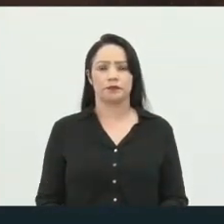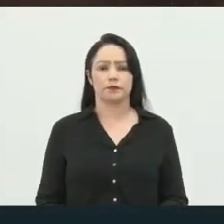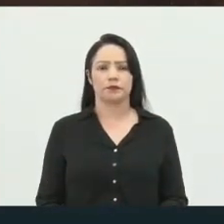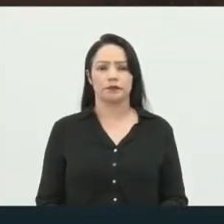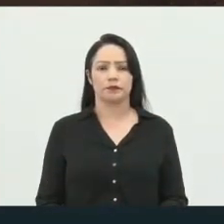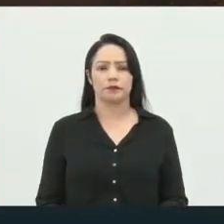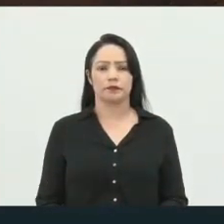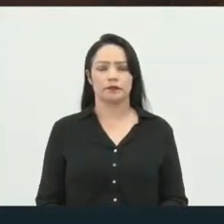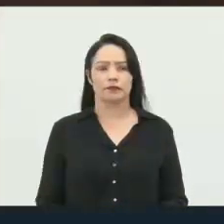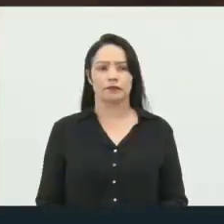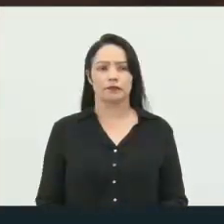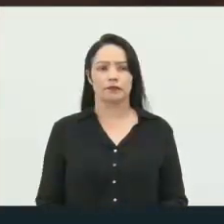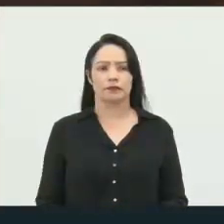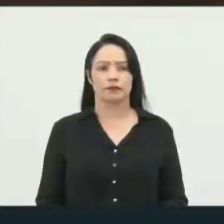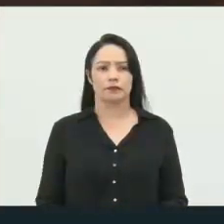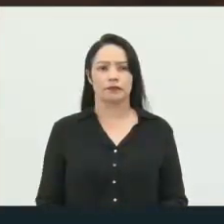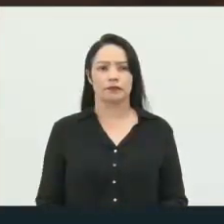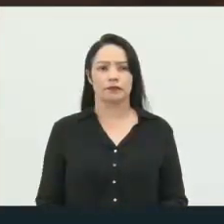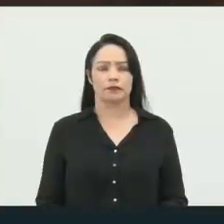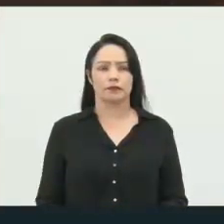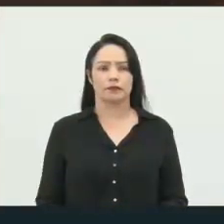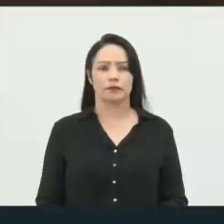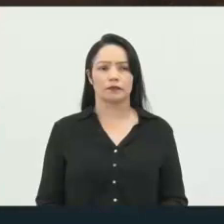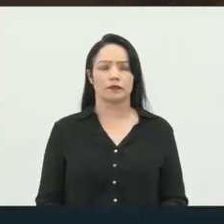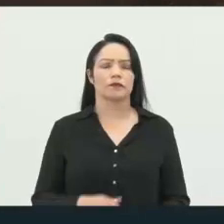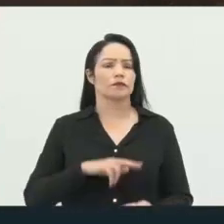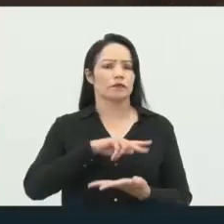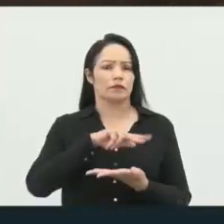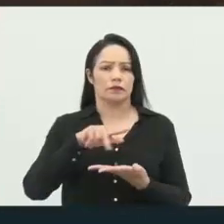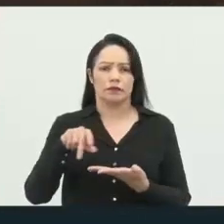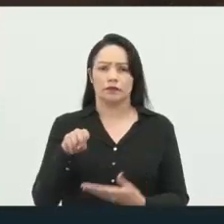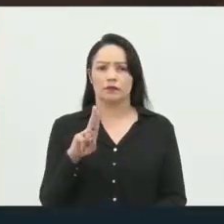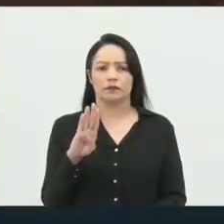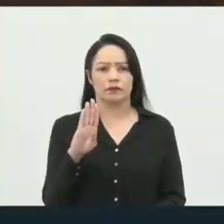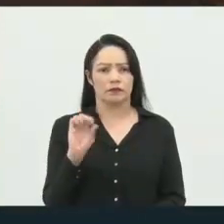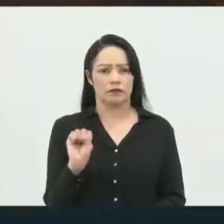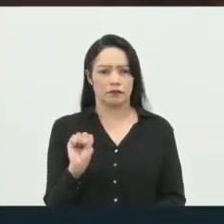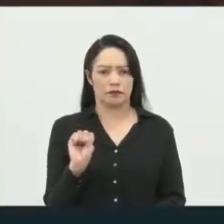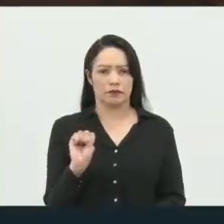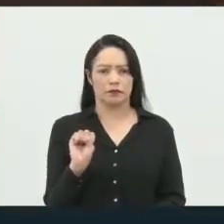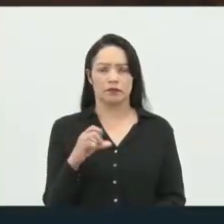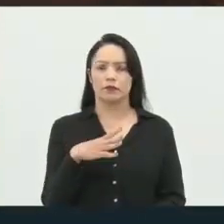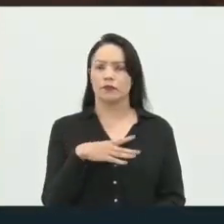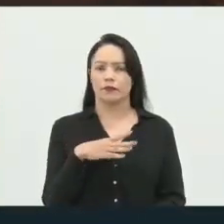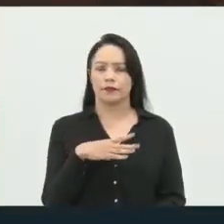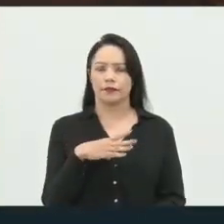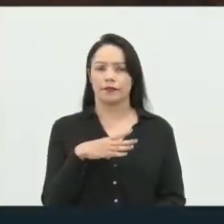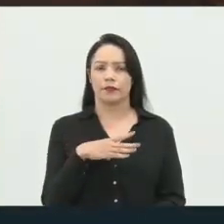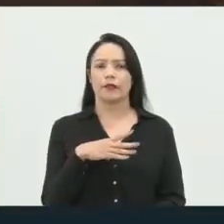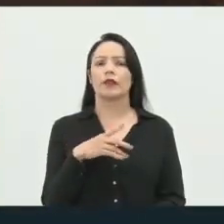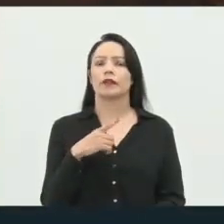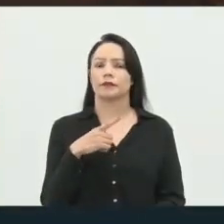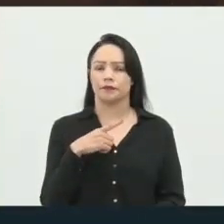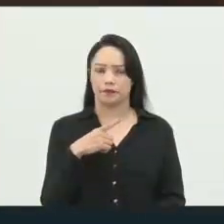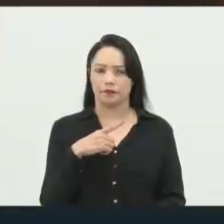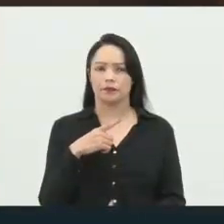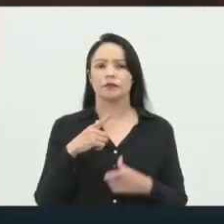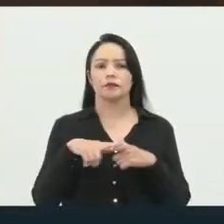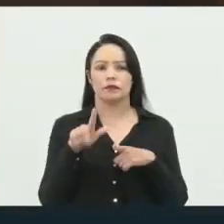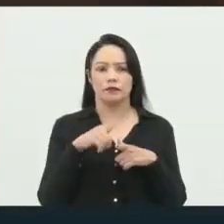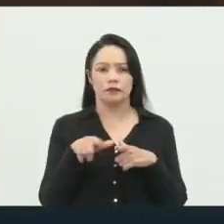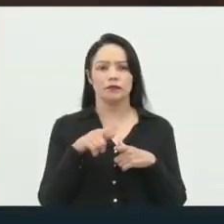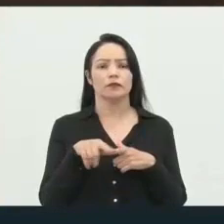que várias UBS na cidade tem problemas sim